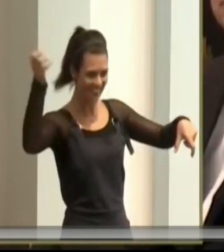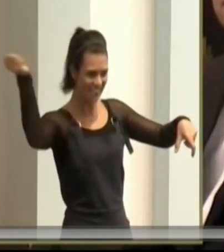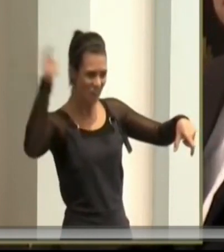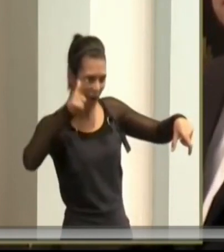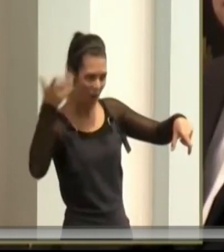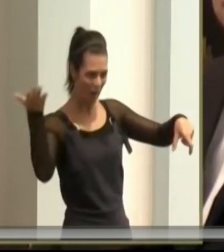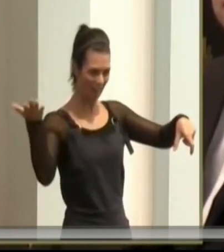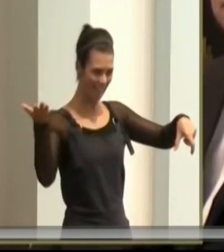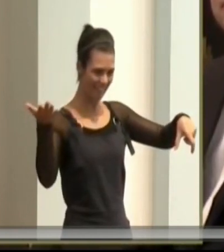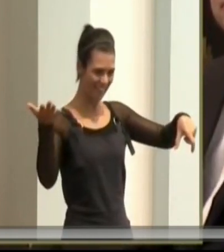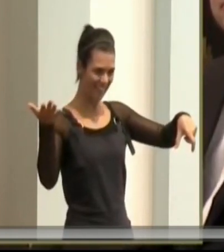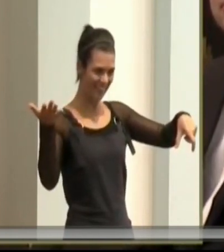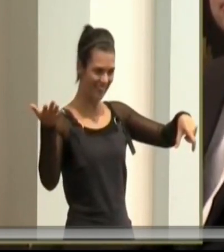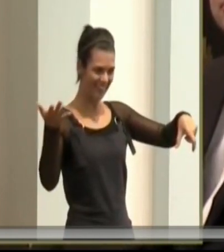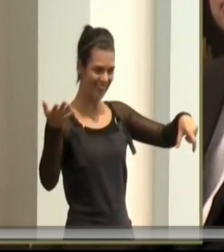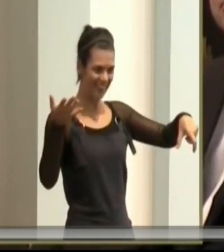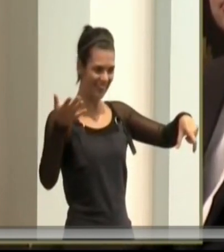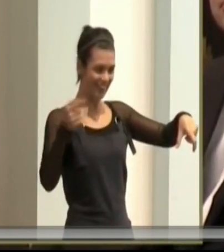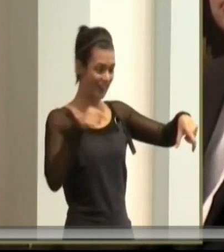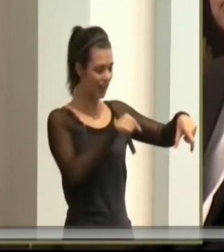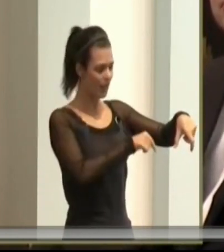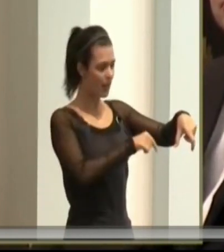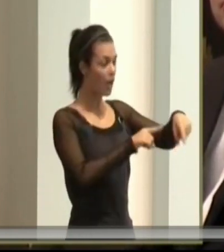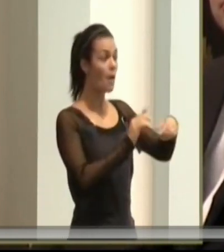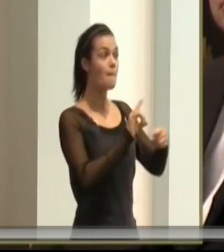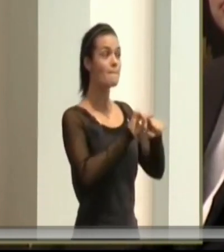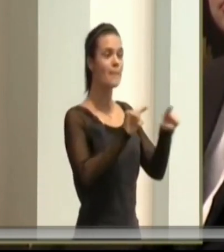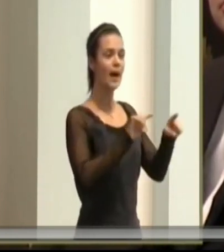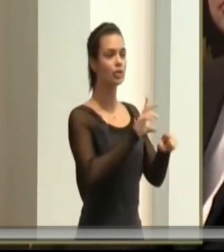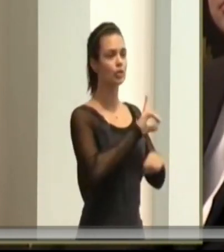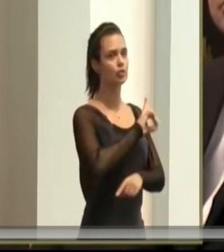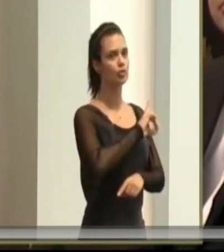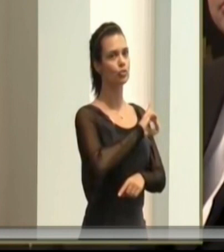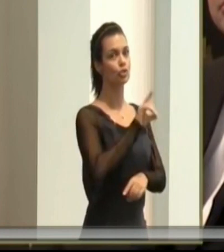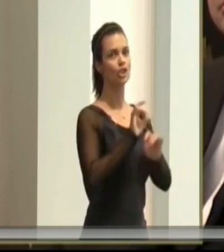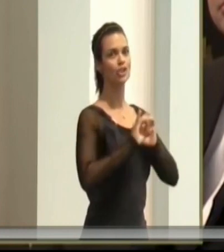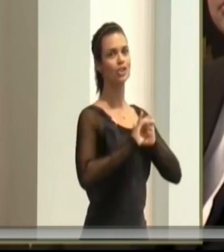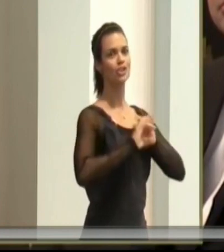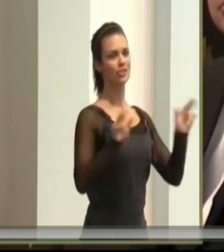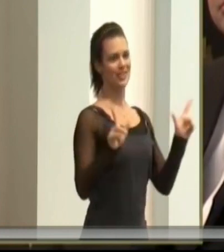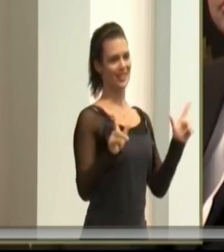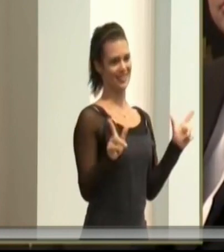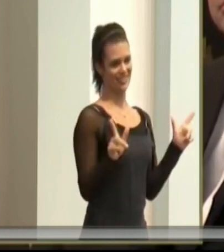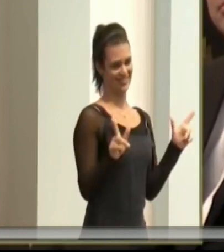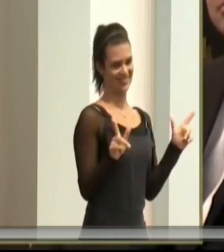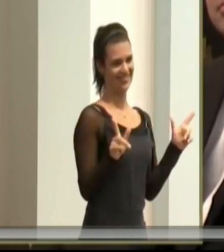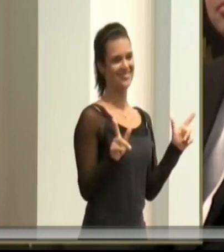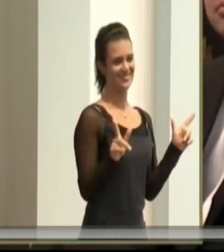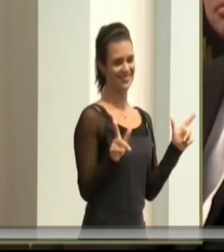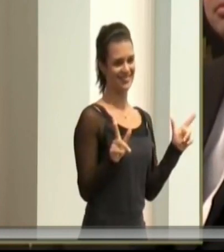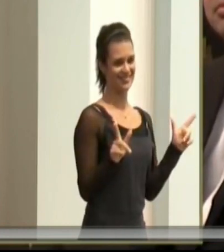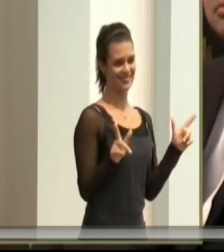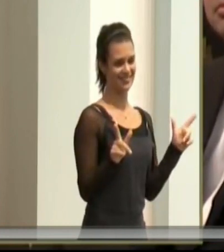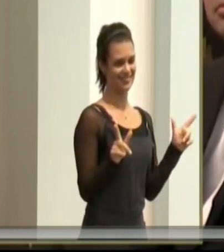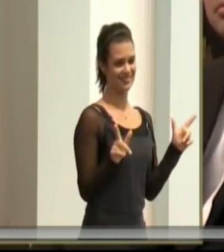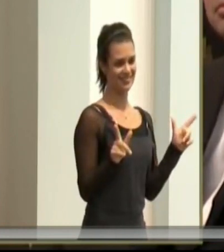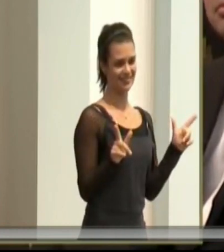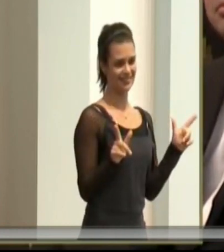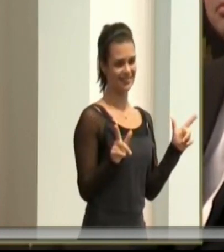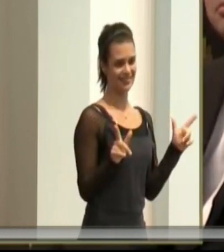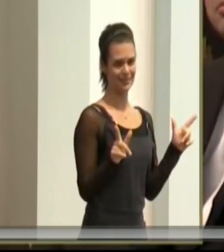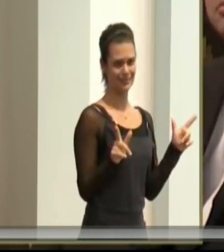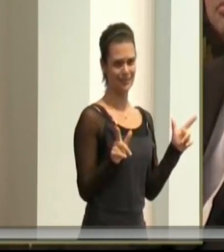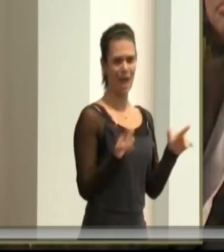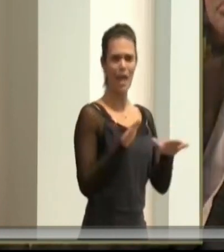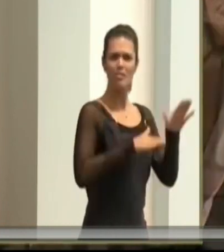em que um novo dia começa naquela cidade sagrada. Aqueles soldados nunca talvez tivessem